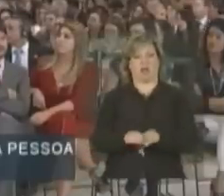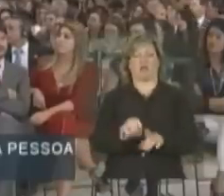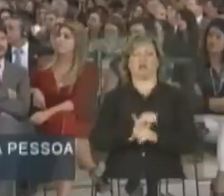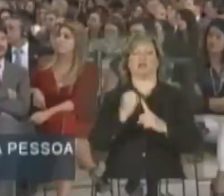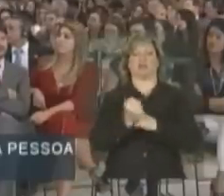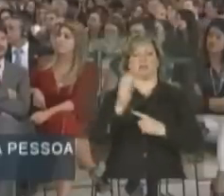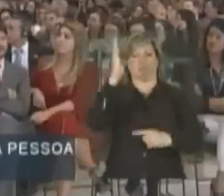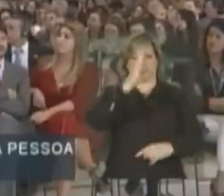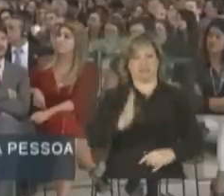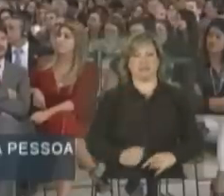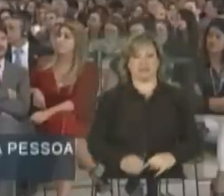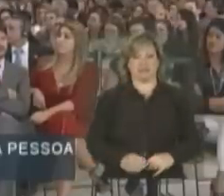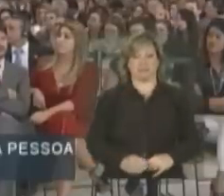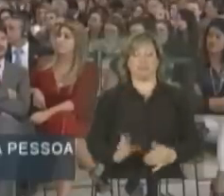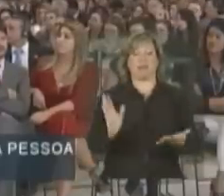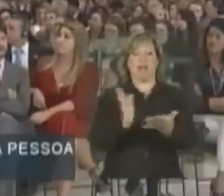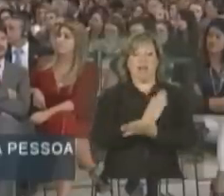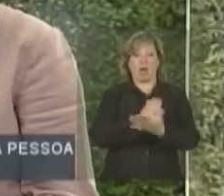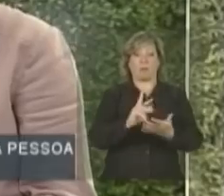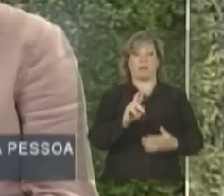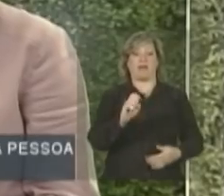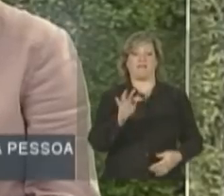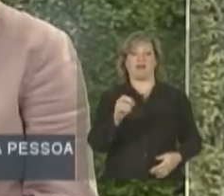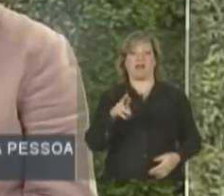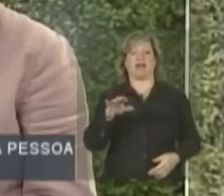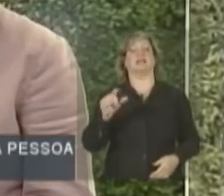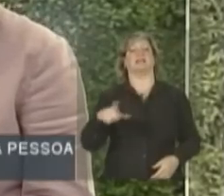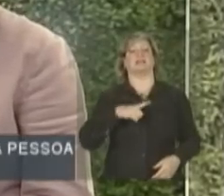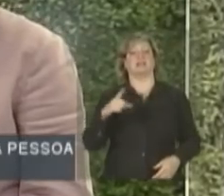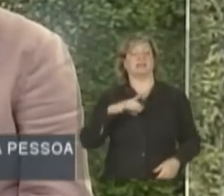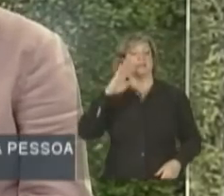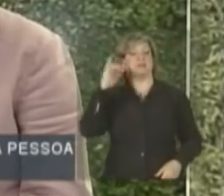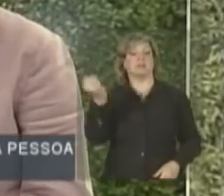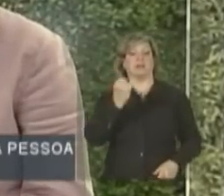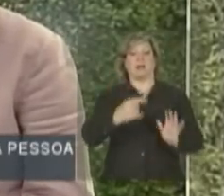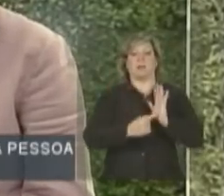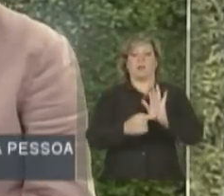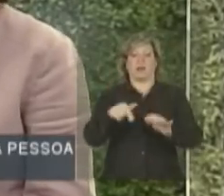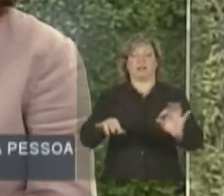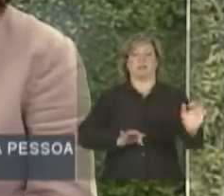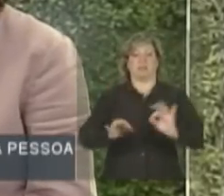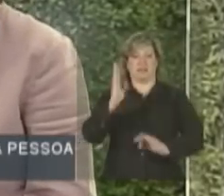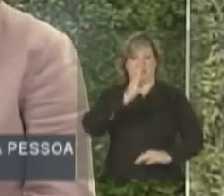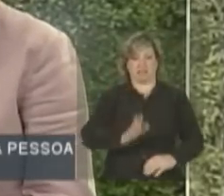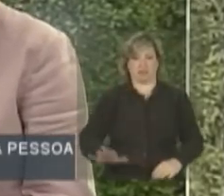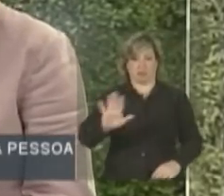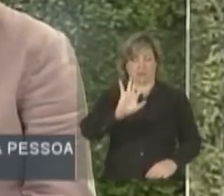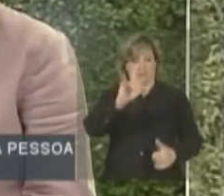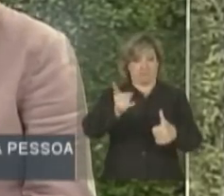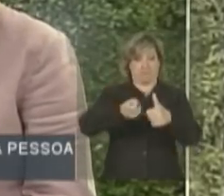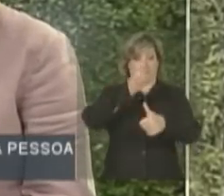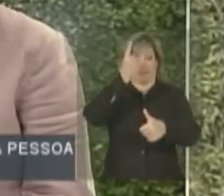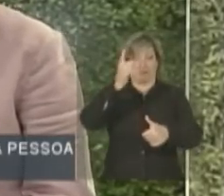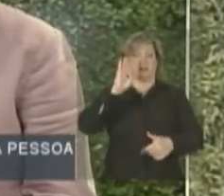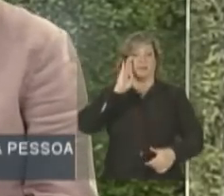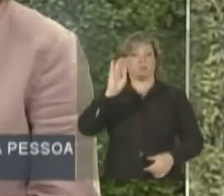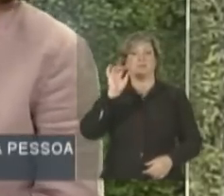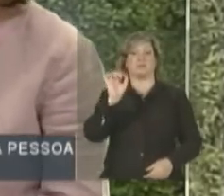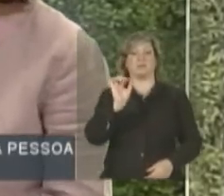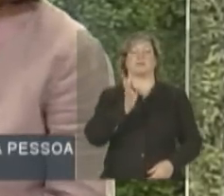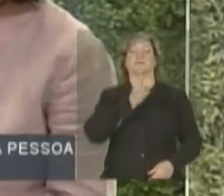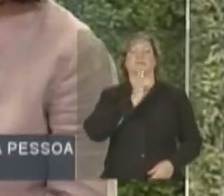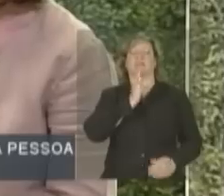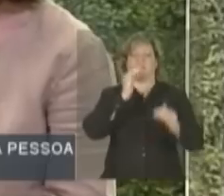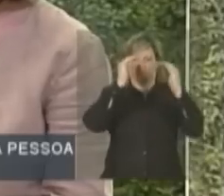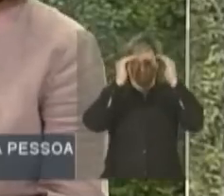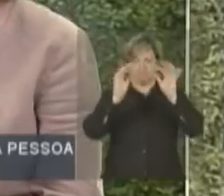Algumas referências são fundamentais na apresentação deste plano nacional. Em primeiríssimo lugar, o